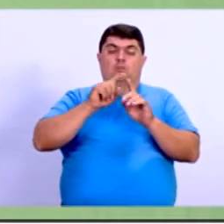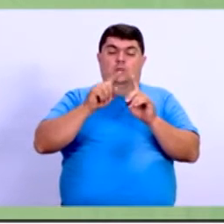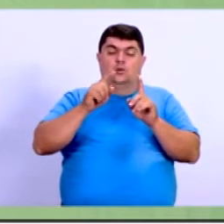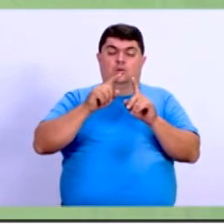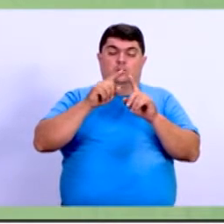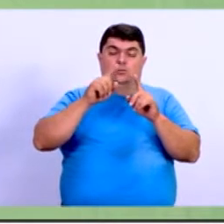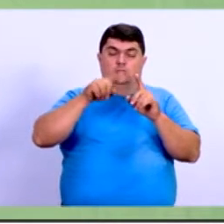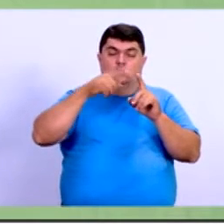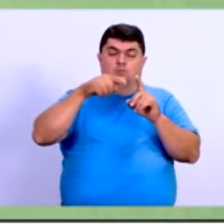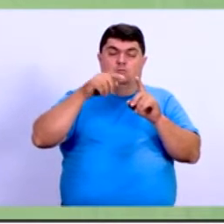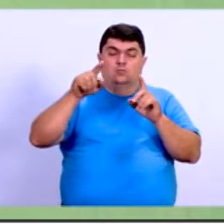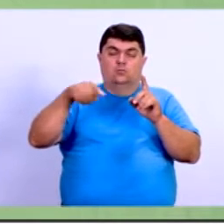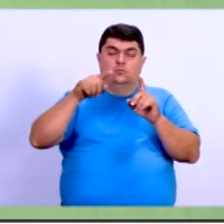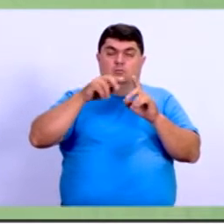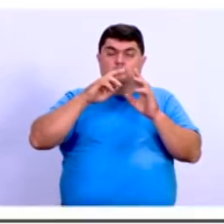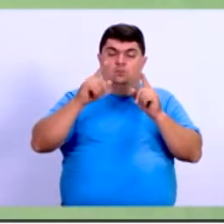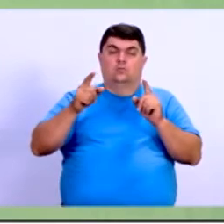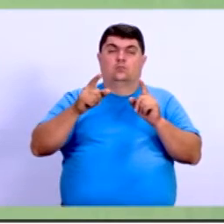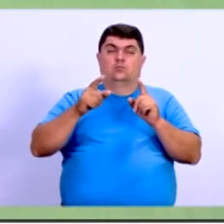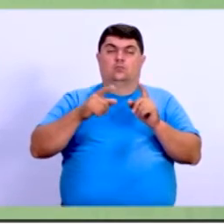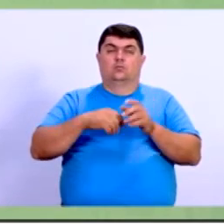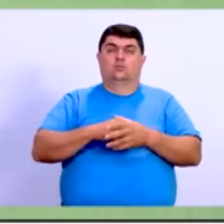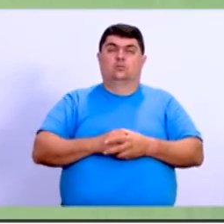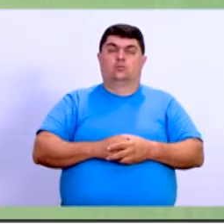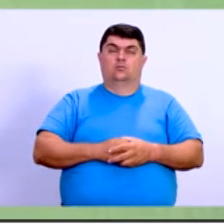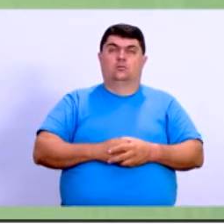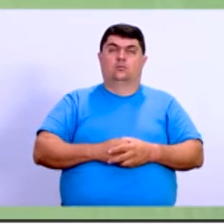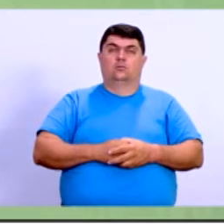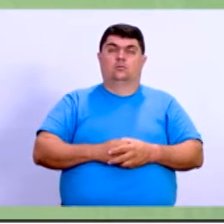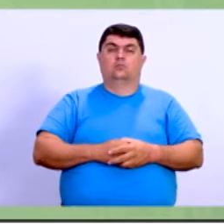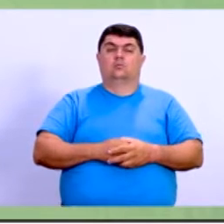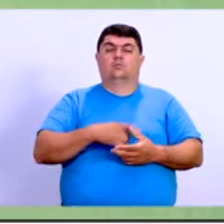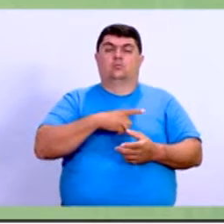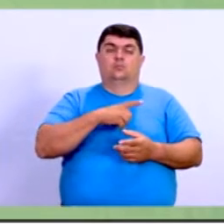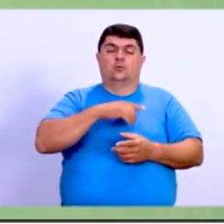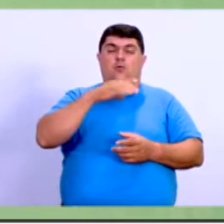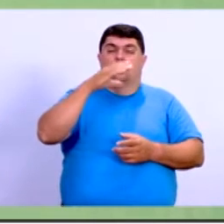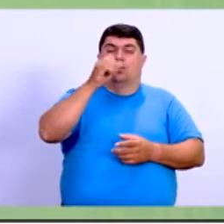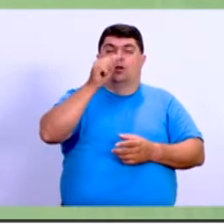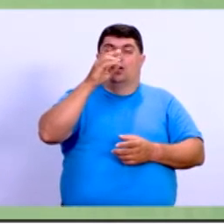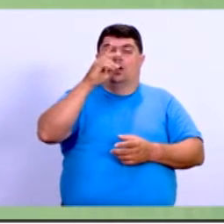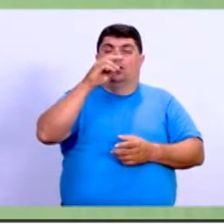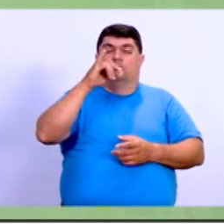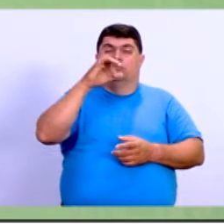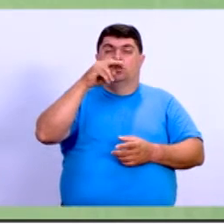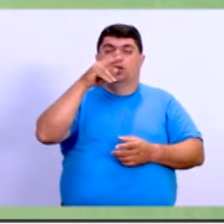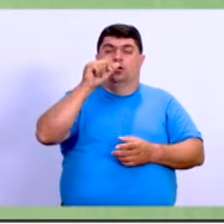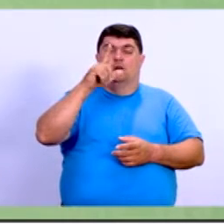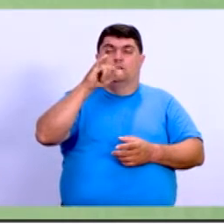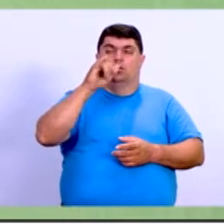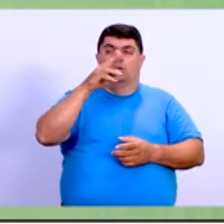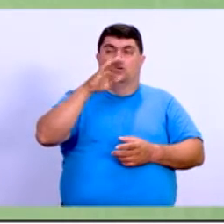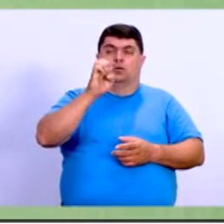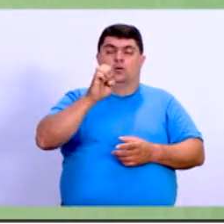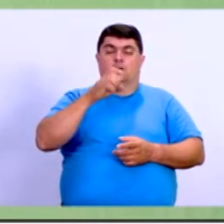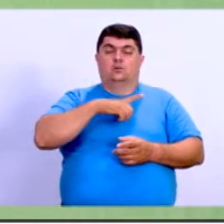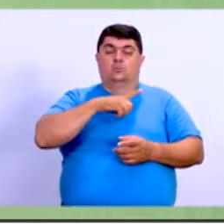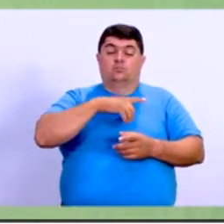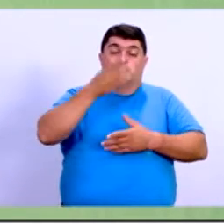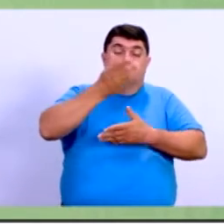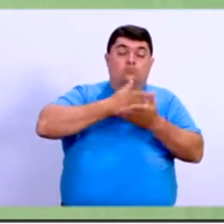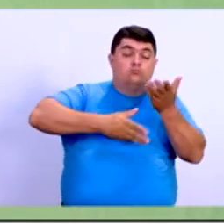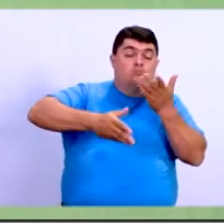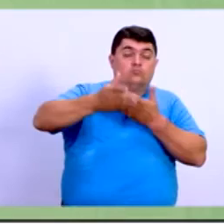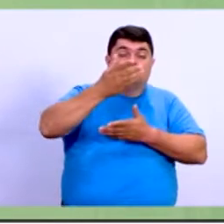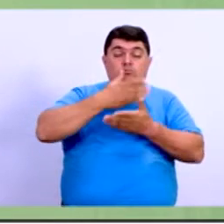outros atributos completamente diferentes. Na cardinalidade, eu falo qual é a relação que existe